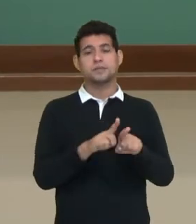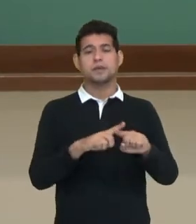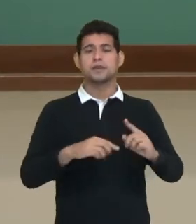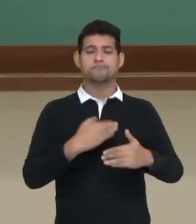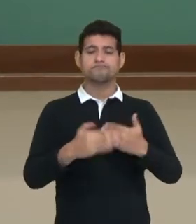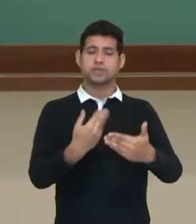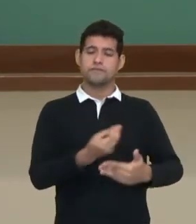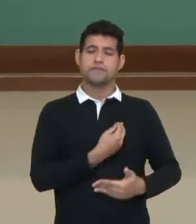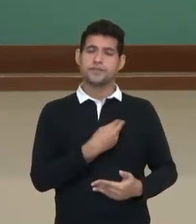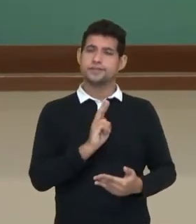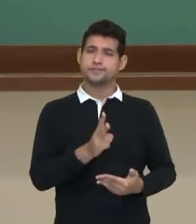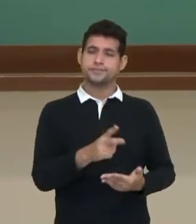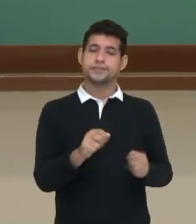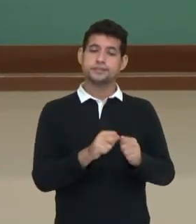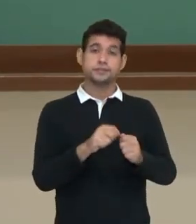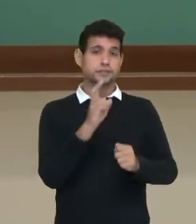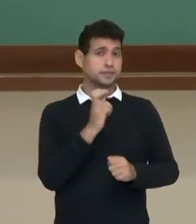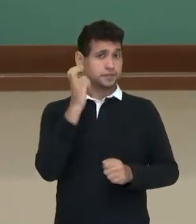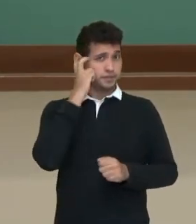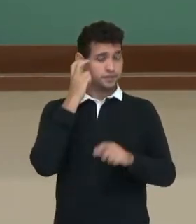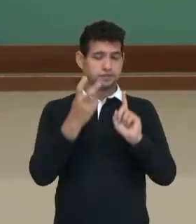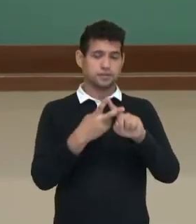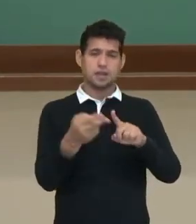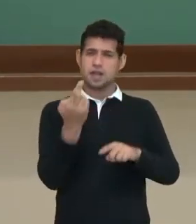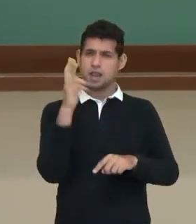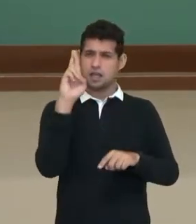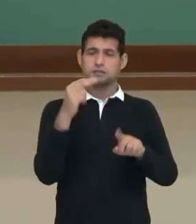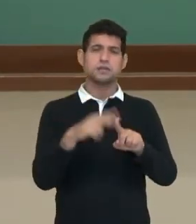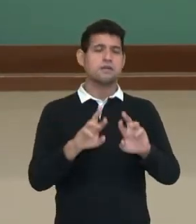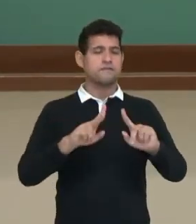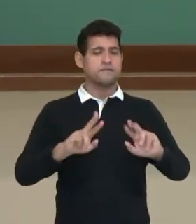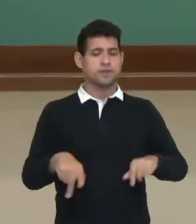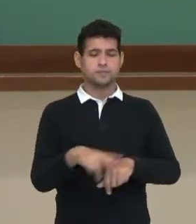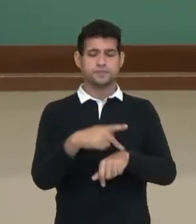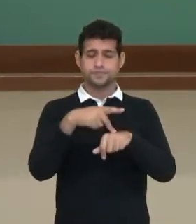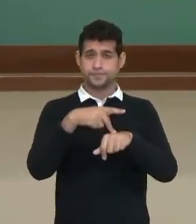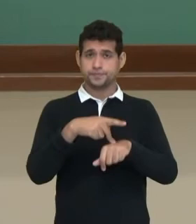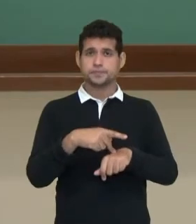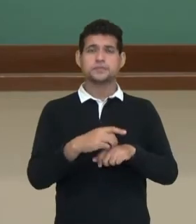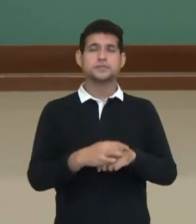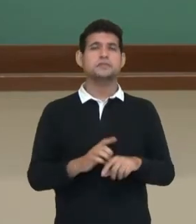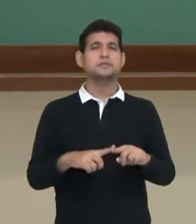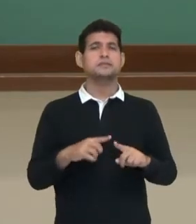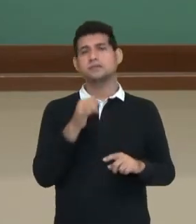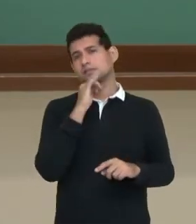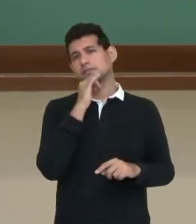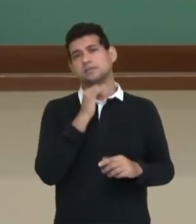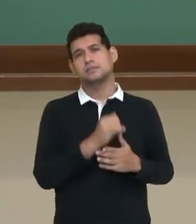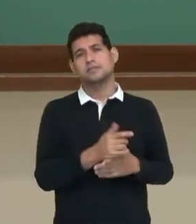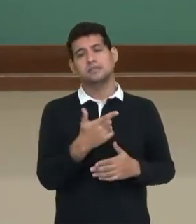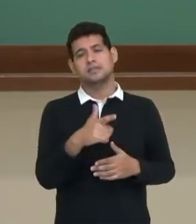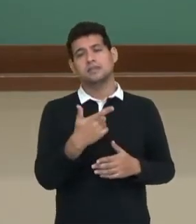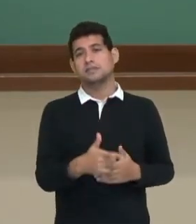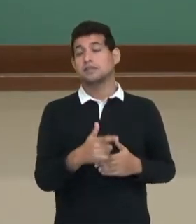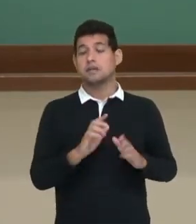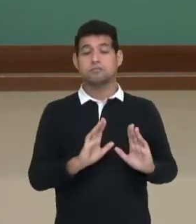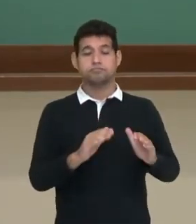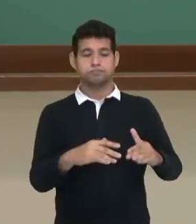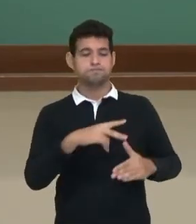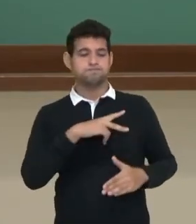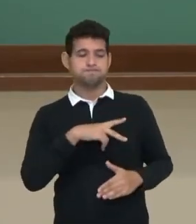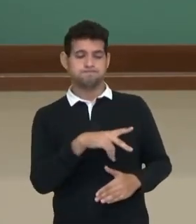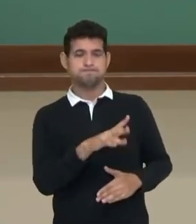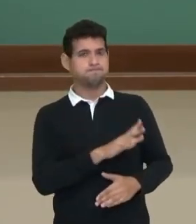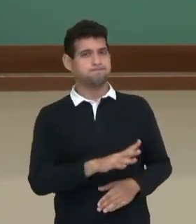passavam a viver exercendo sua cultura e sua religião em vários outros países, mas sem ter uma nação própria